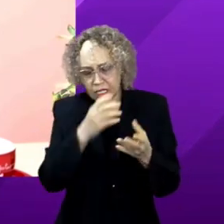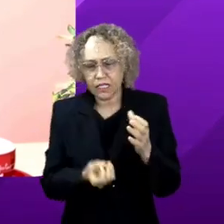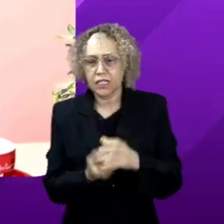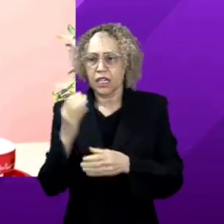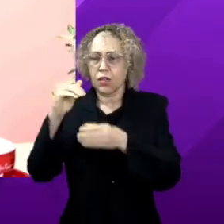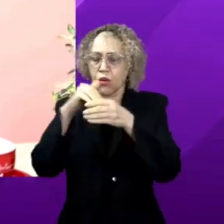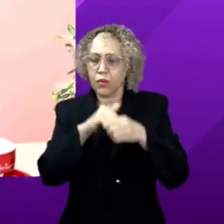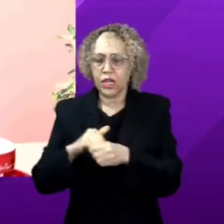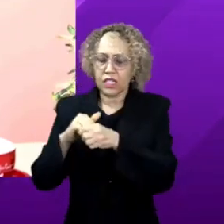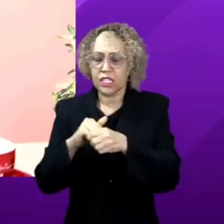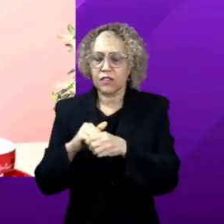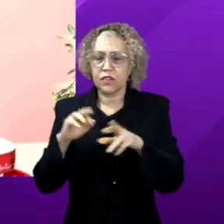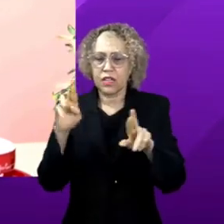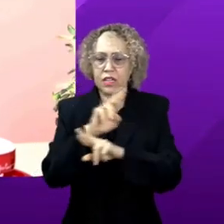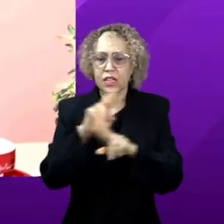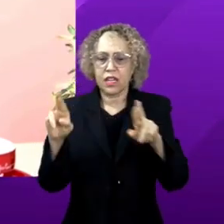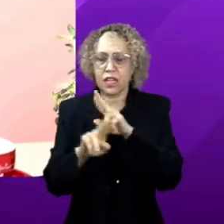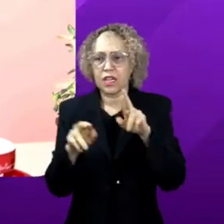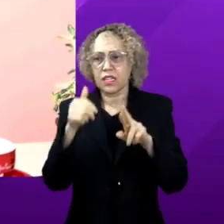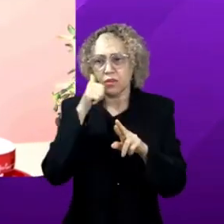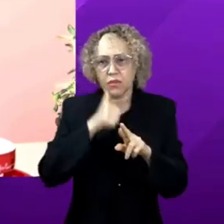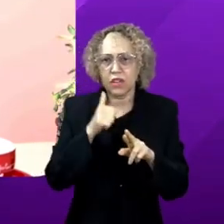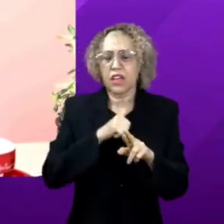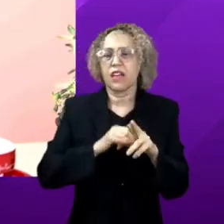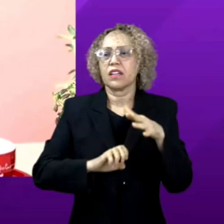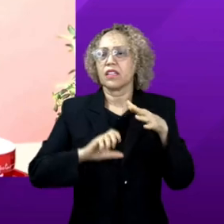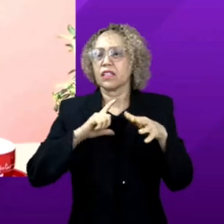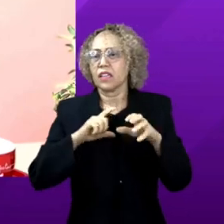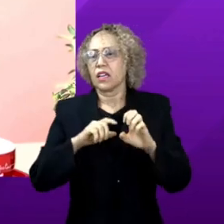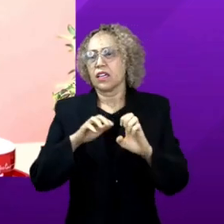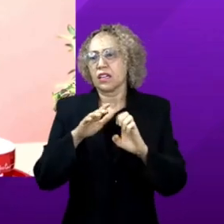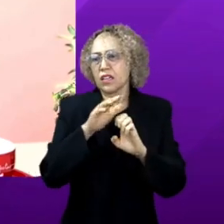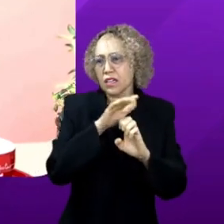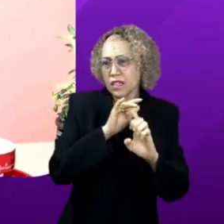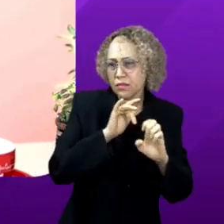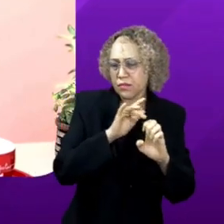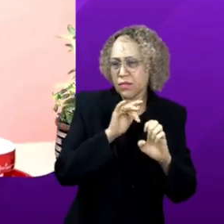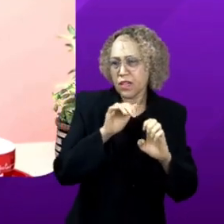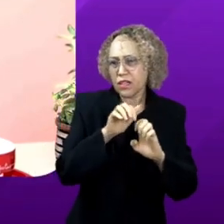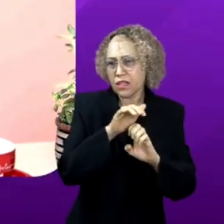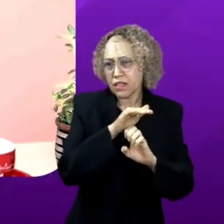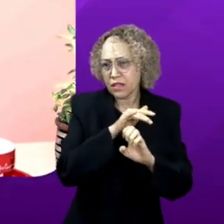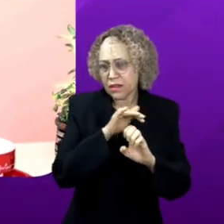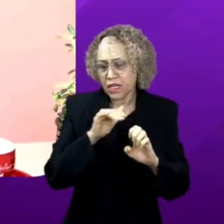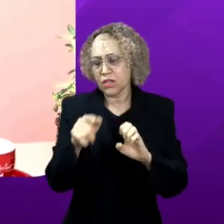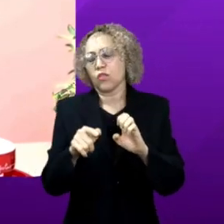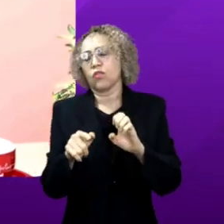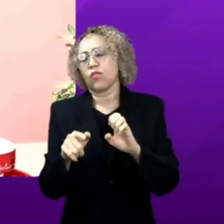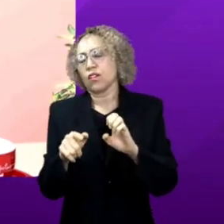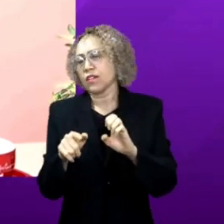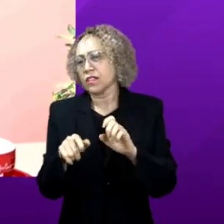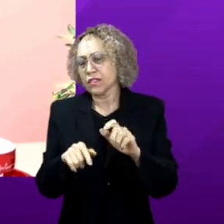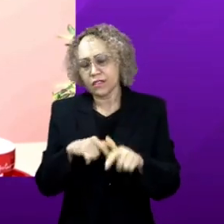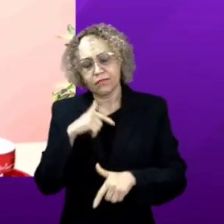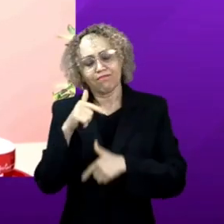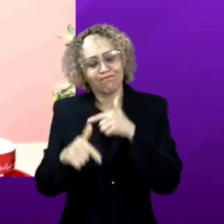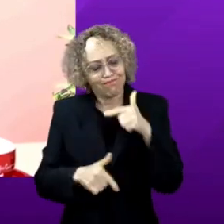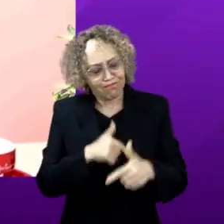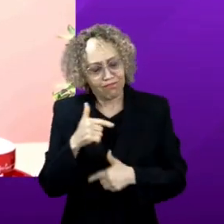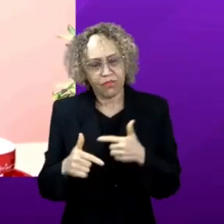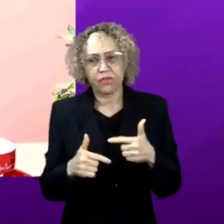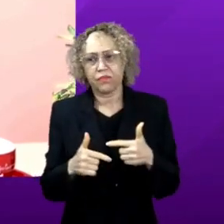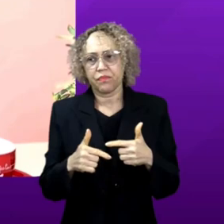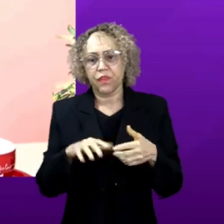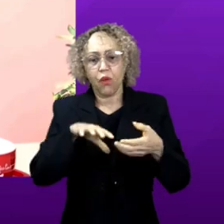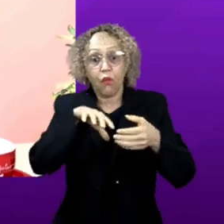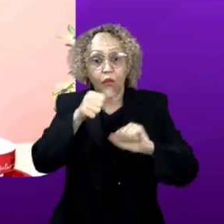de mulheres empreendedoras, trabalhadoras, garantindo crédito acessível, capacitação e formação profissional,